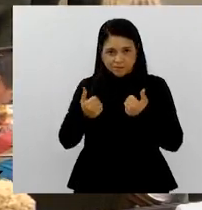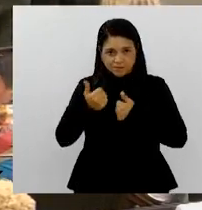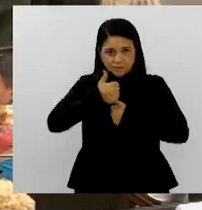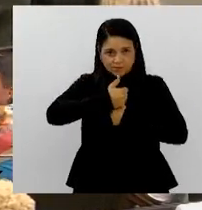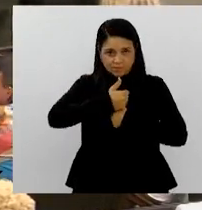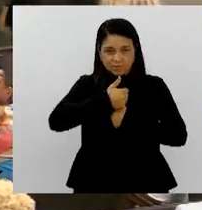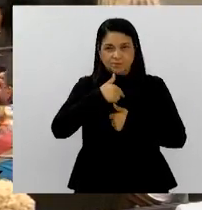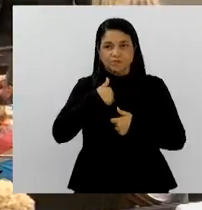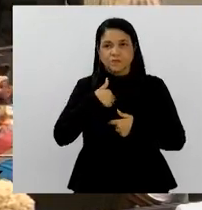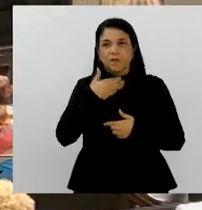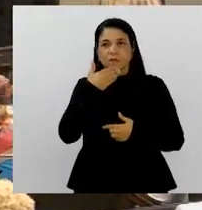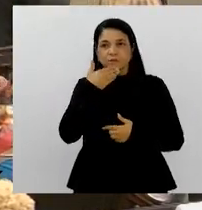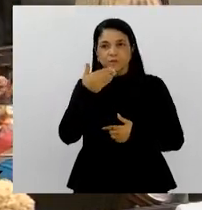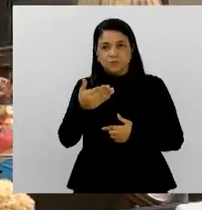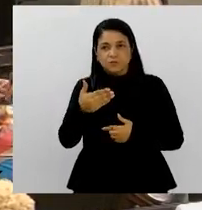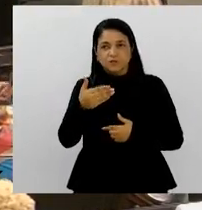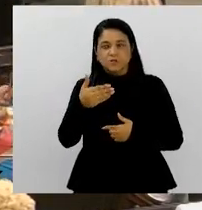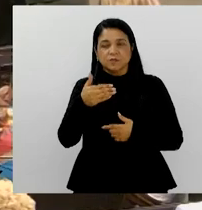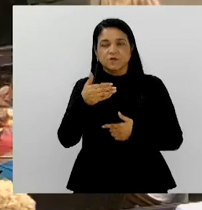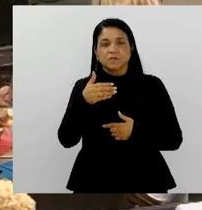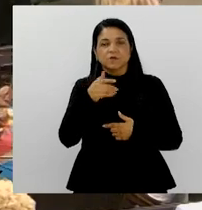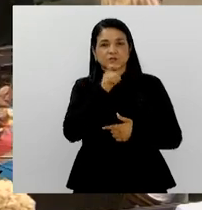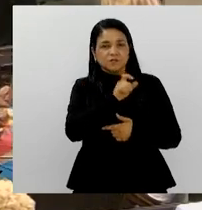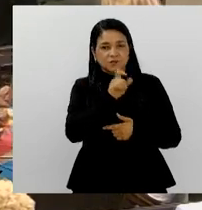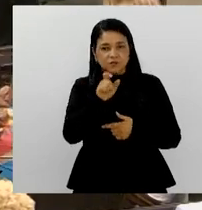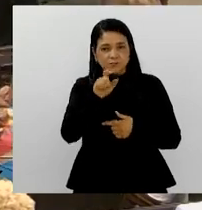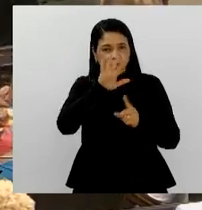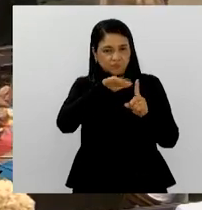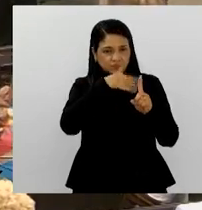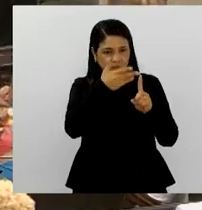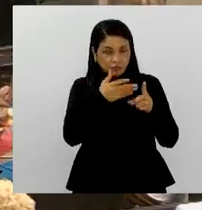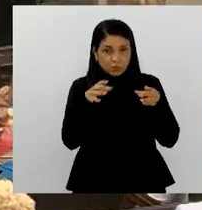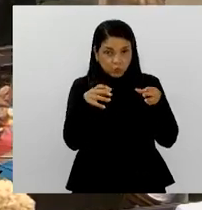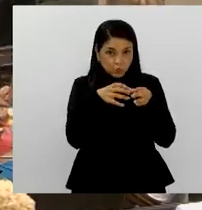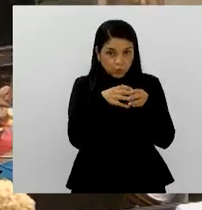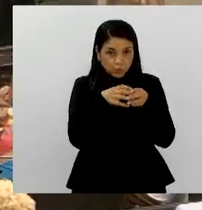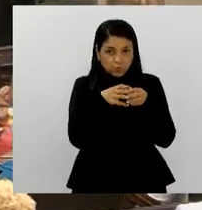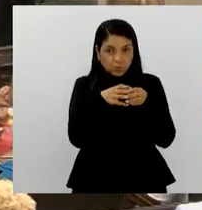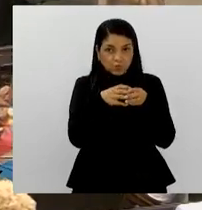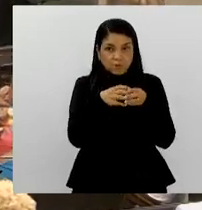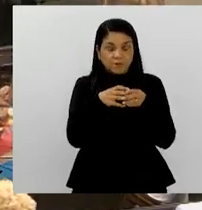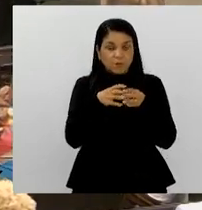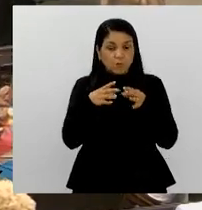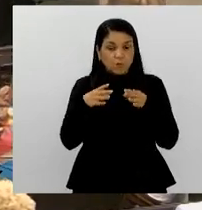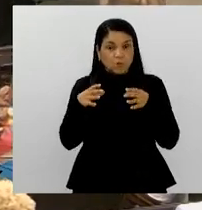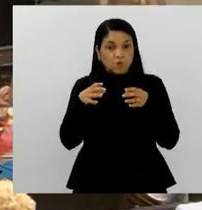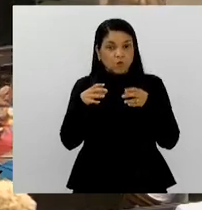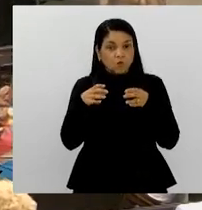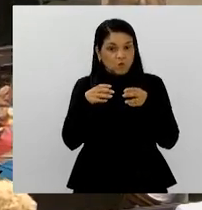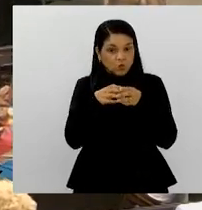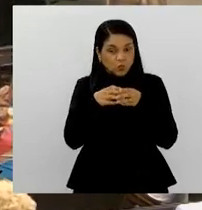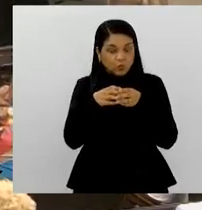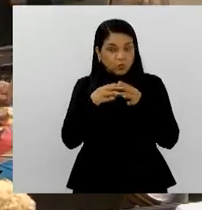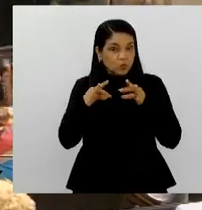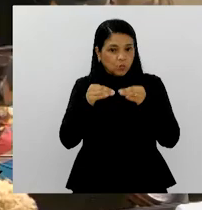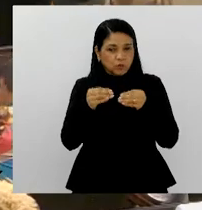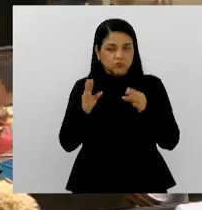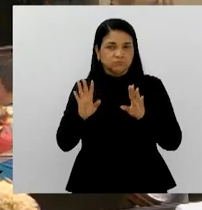Pedi também aqueles agraciados que forem de grupos, para vir um grupo todo, né?